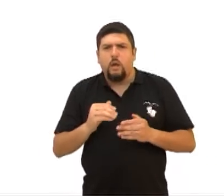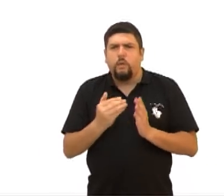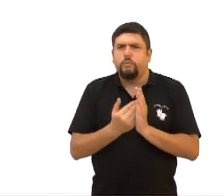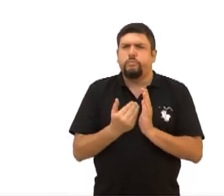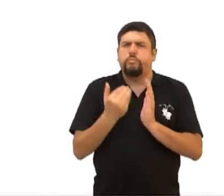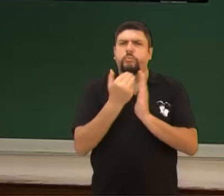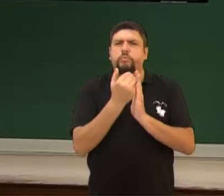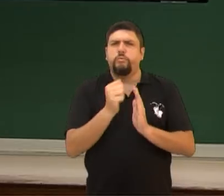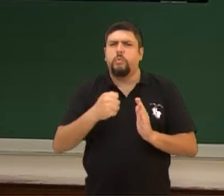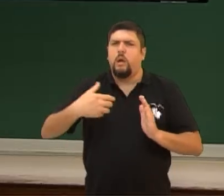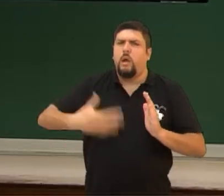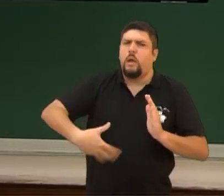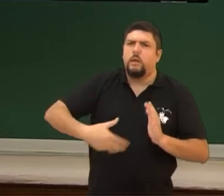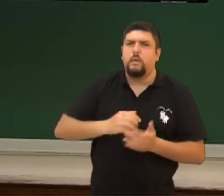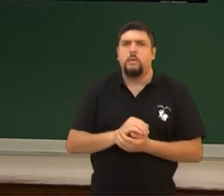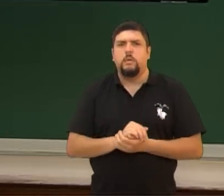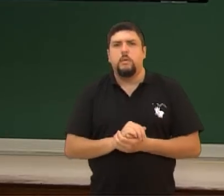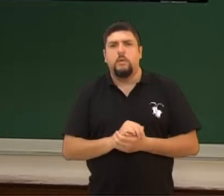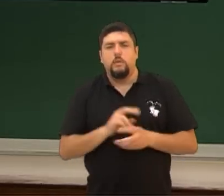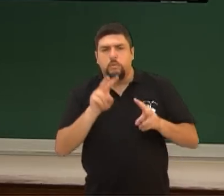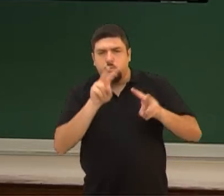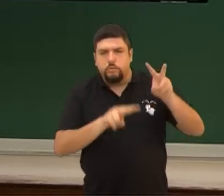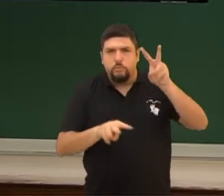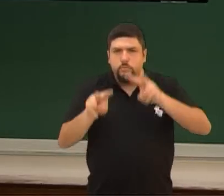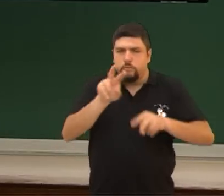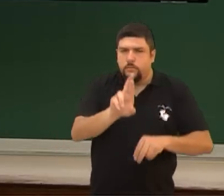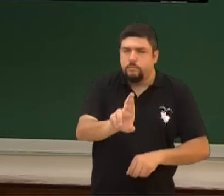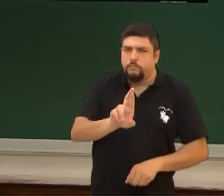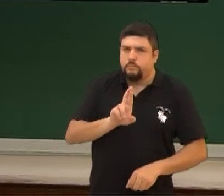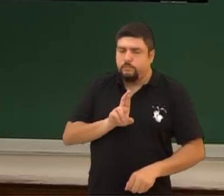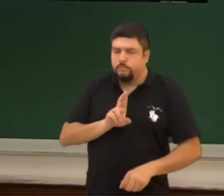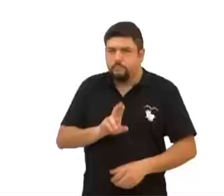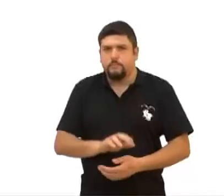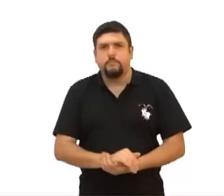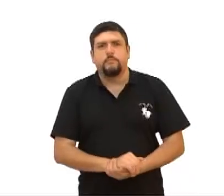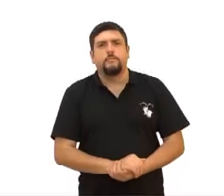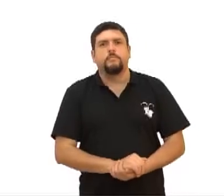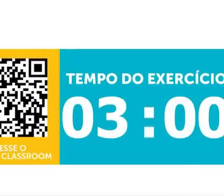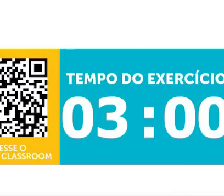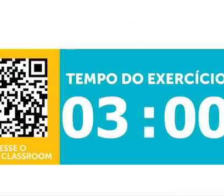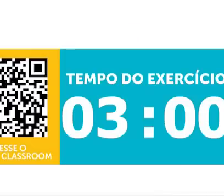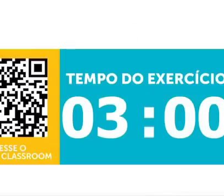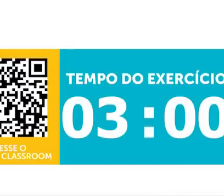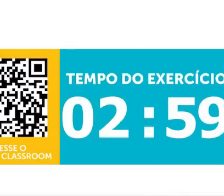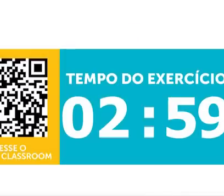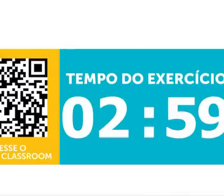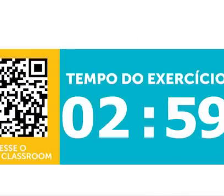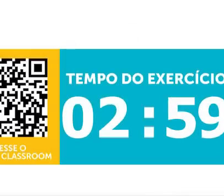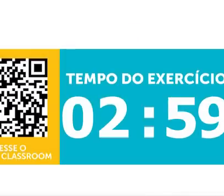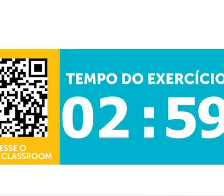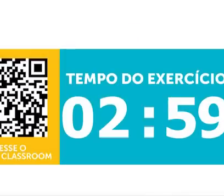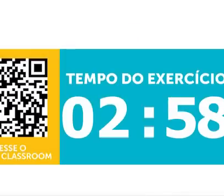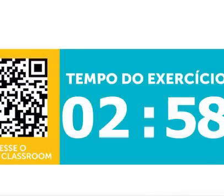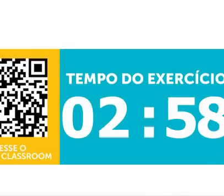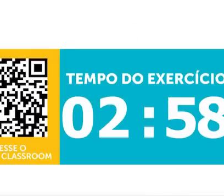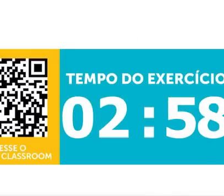6 meses? Então, analise os itens e responda. Já voltamos.